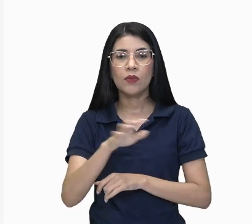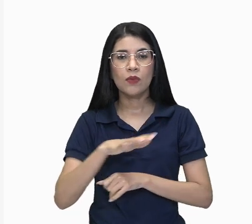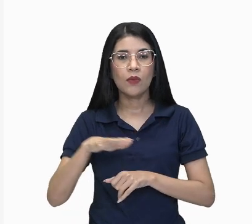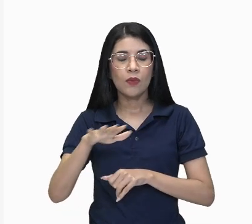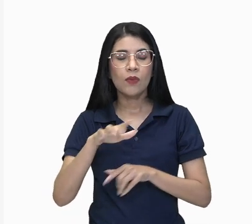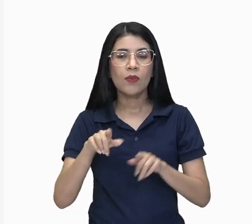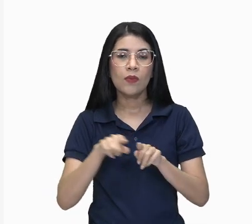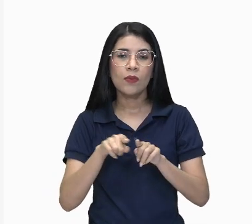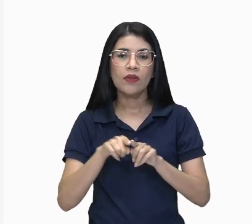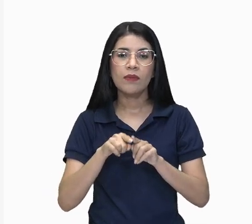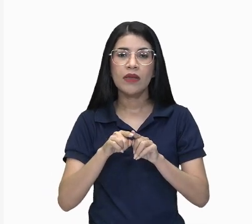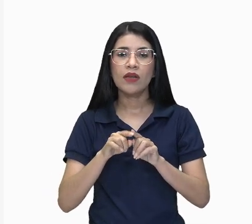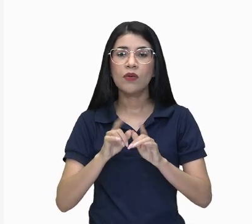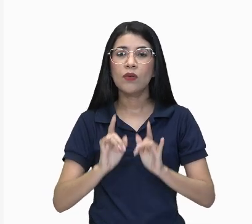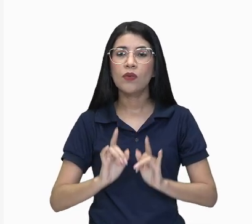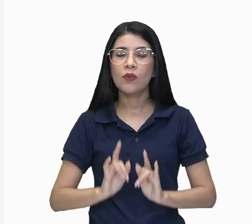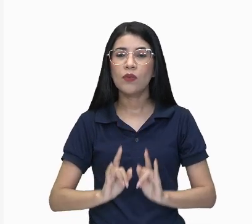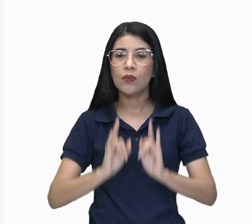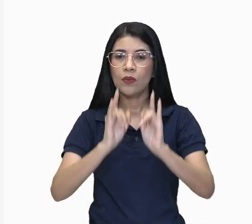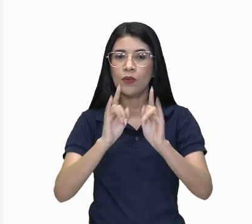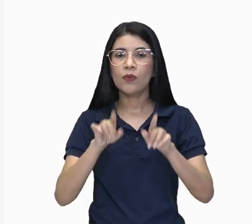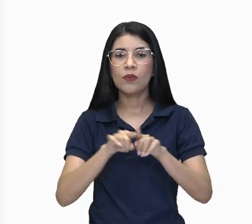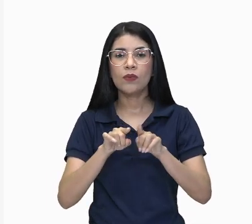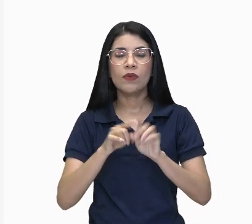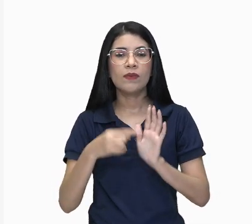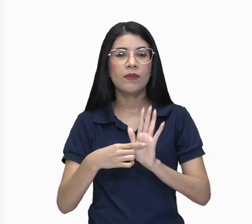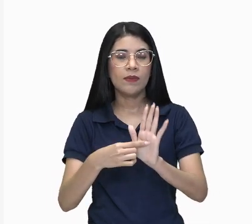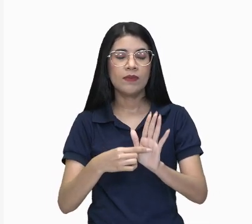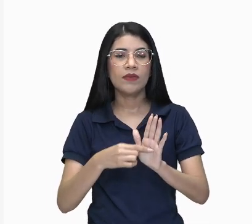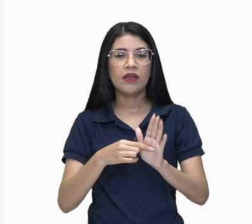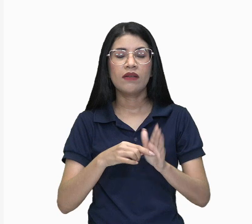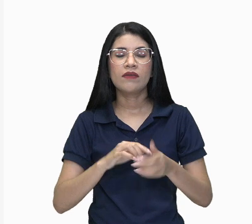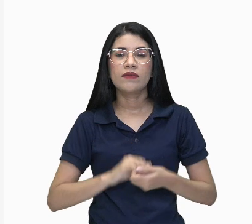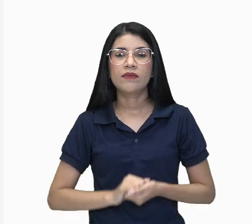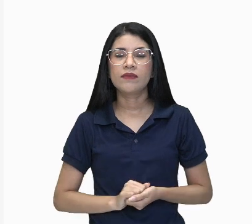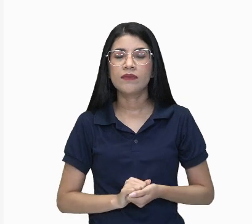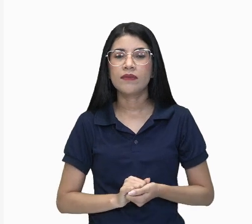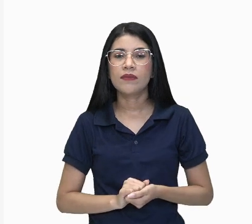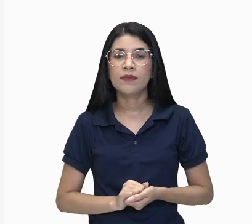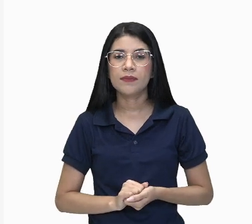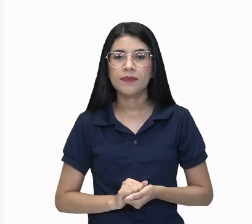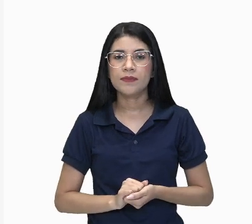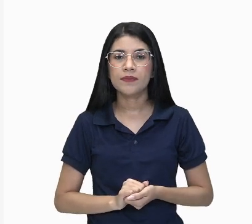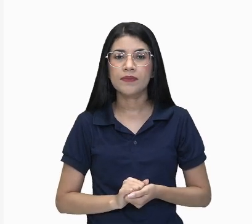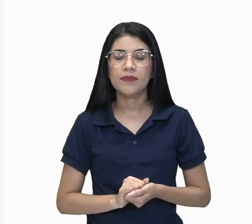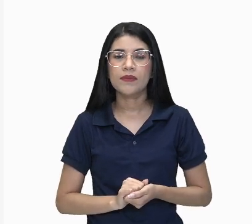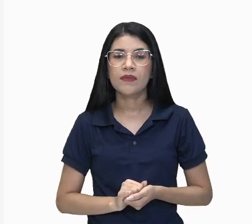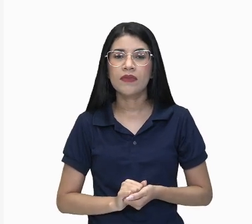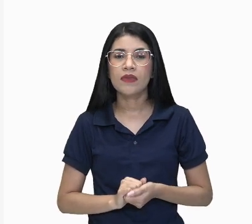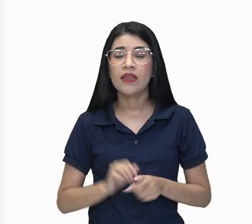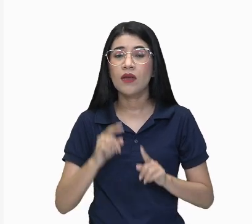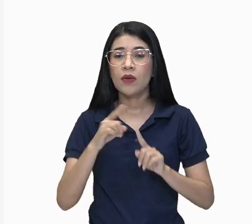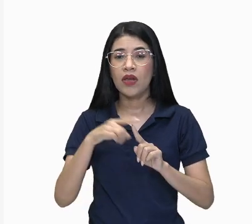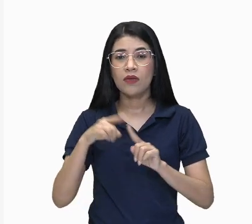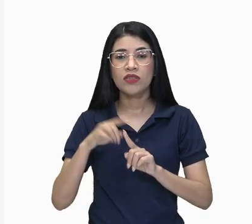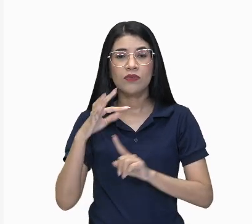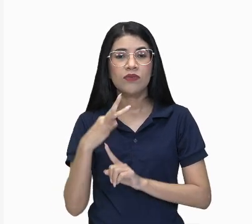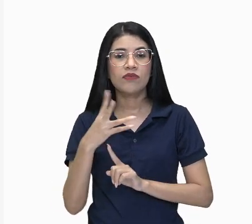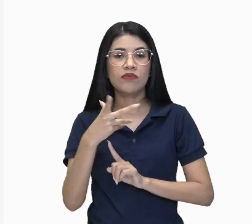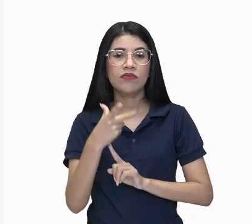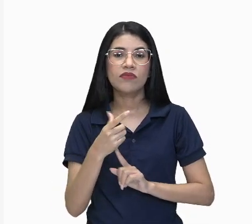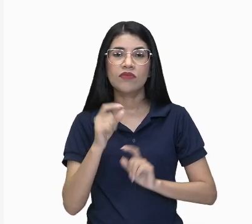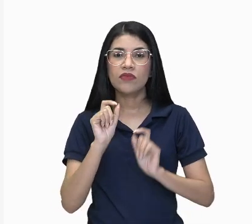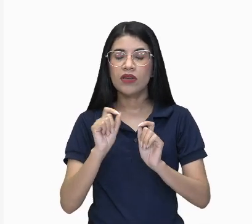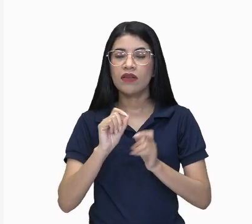e o edifício onde são apresentadas essas peças, certo? É uma forma de arte na qual